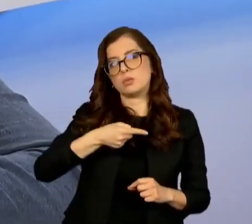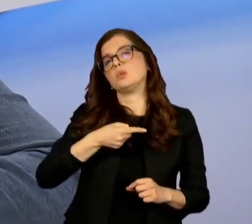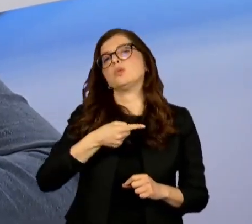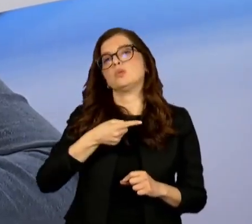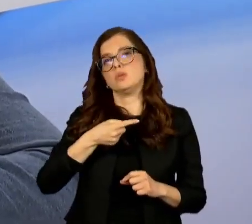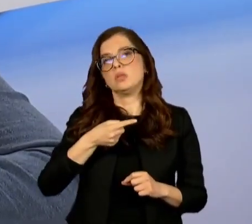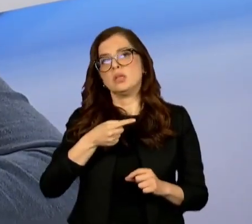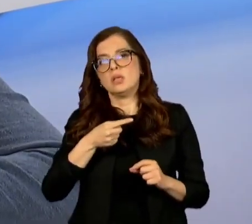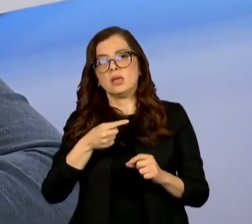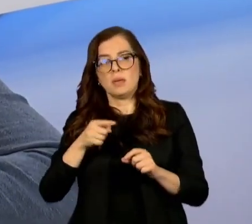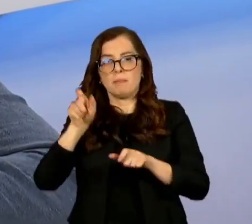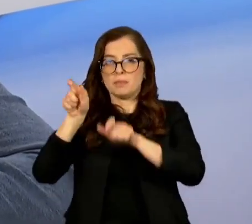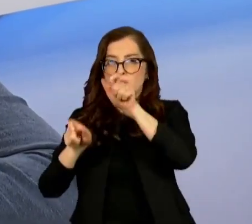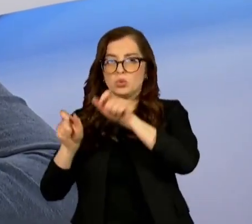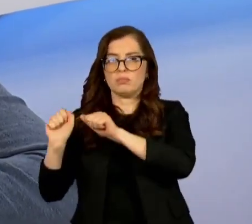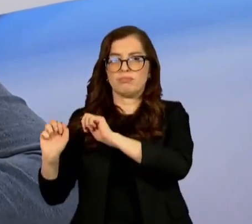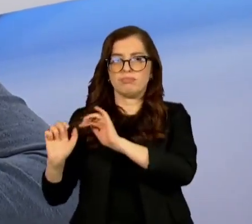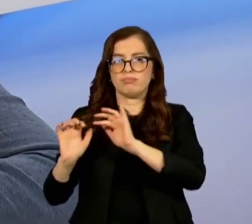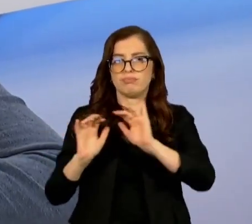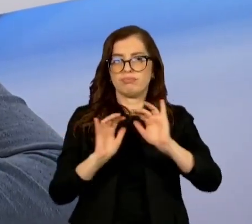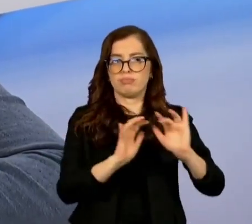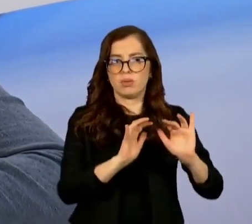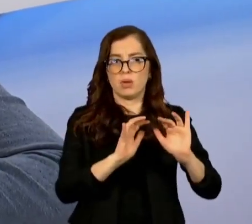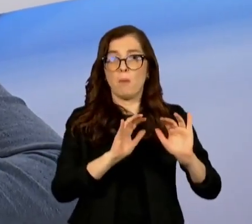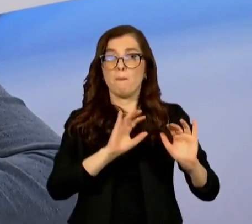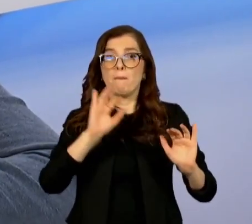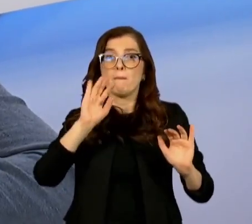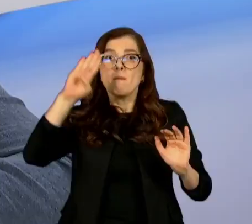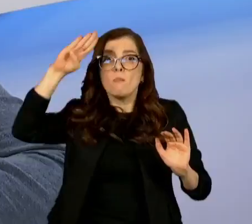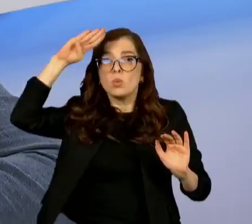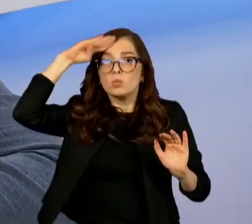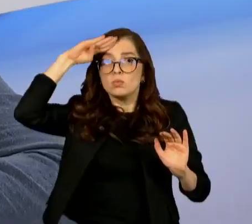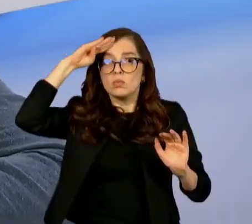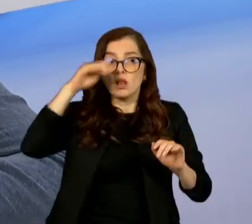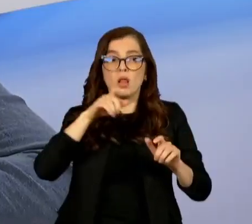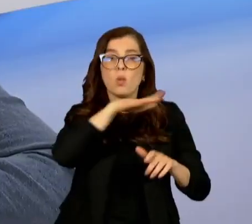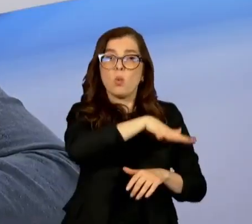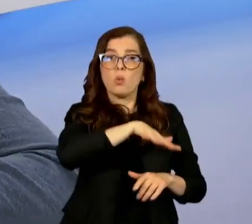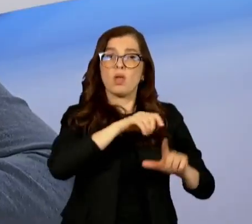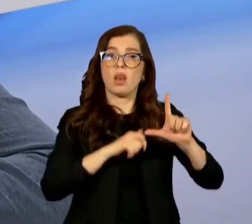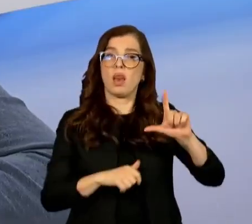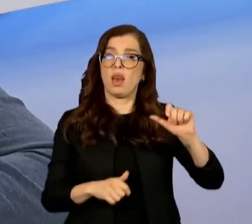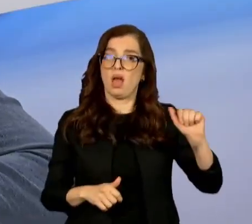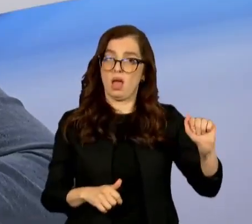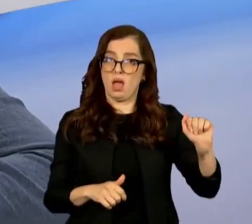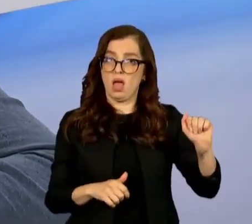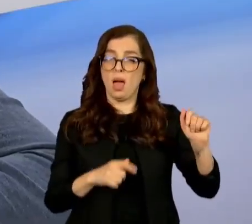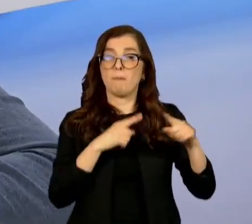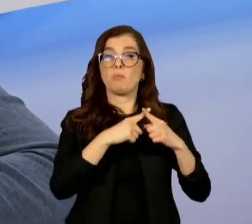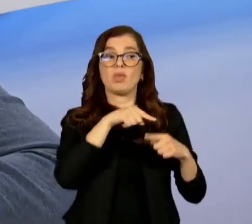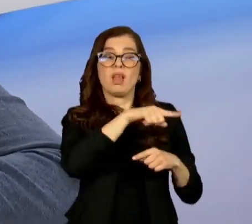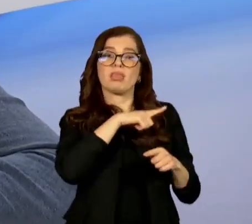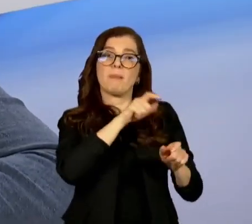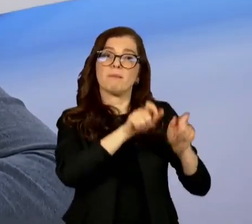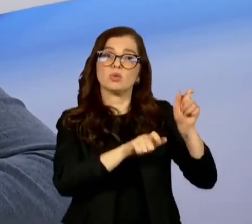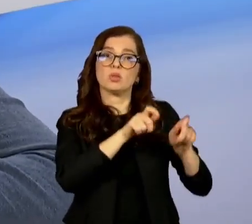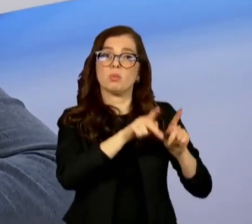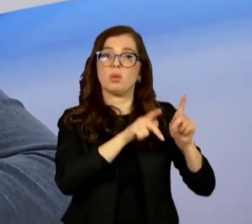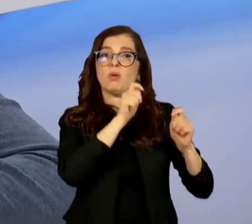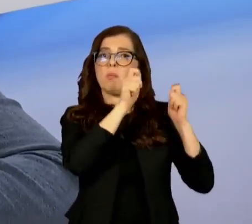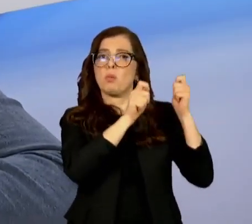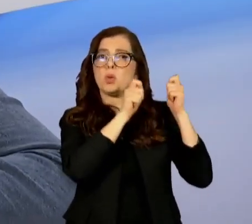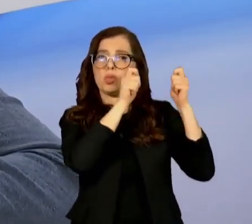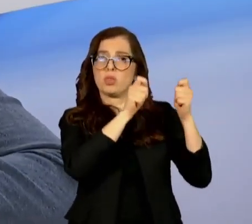Los Angeles para enfrentar manifestantes que protestavam contra a política de imigração e a violência dessa